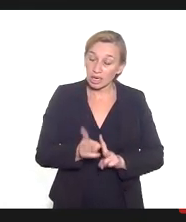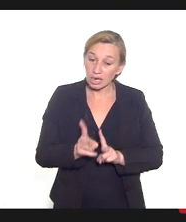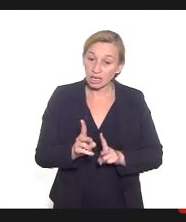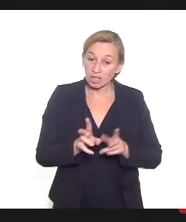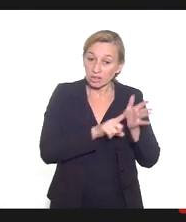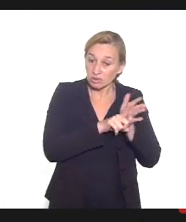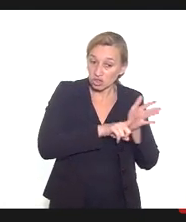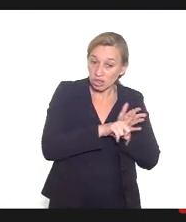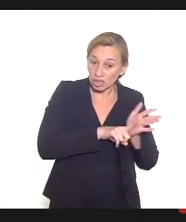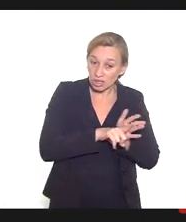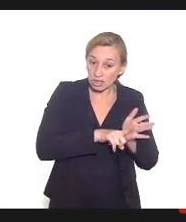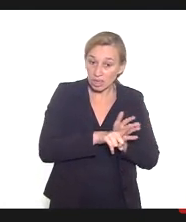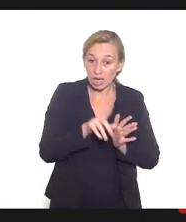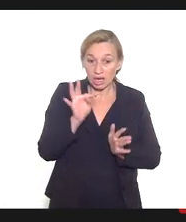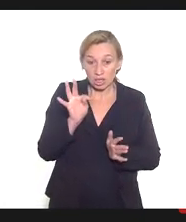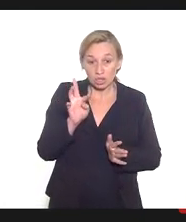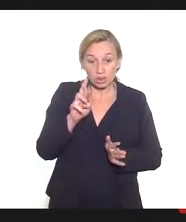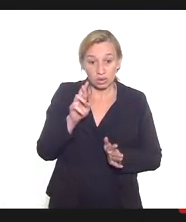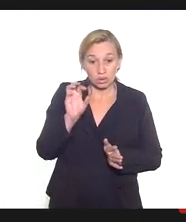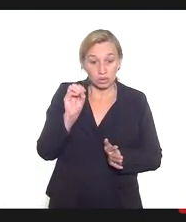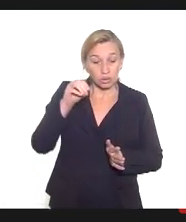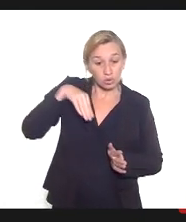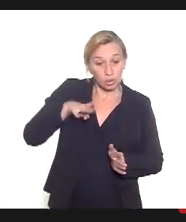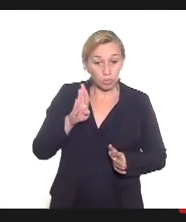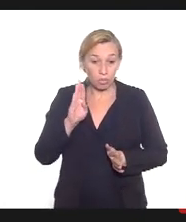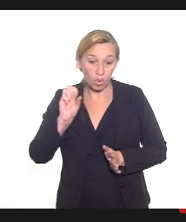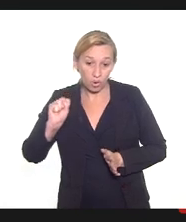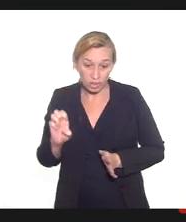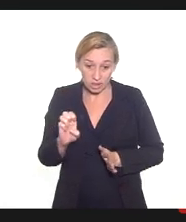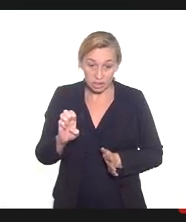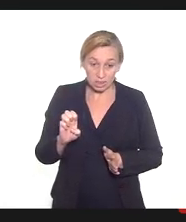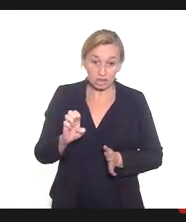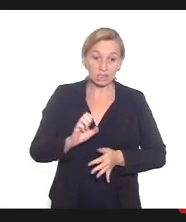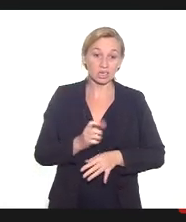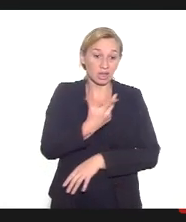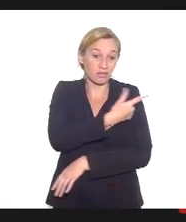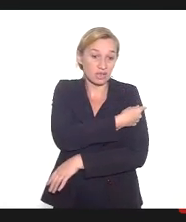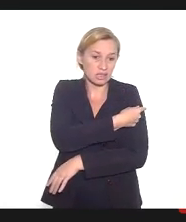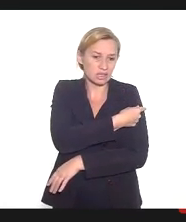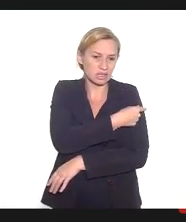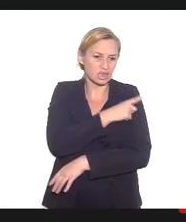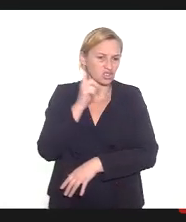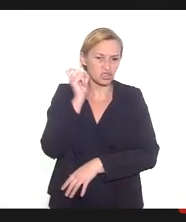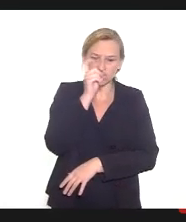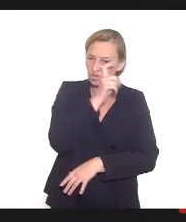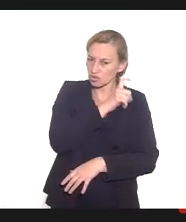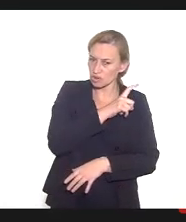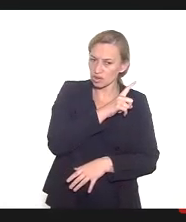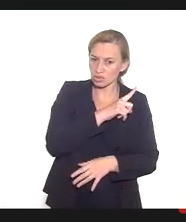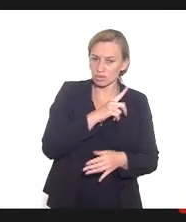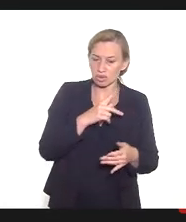investigação a trombose trombocitopênica imune induzida E aí ela é raríssima